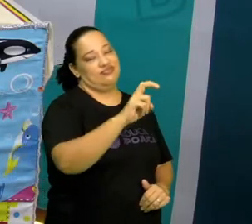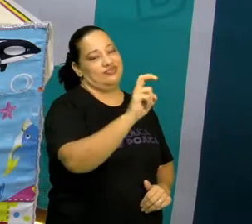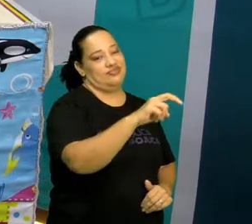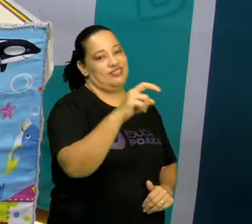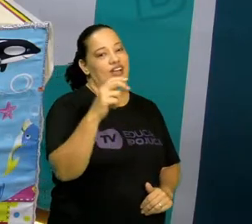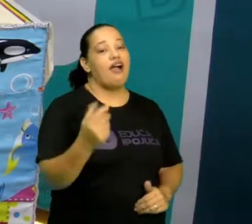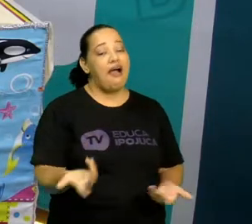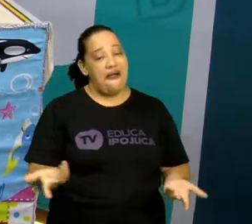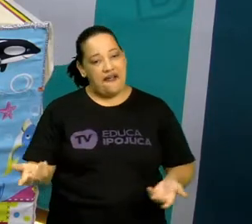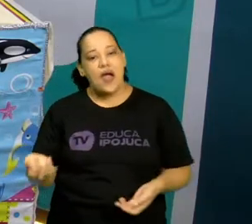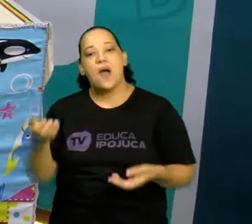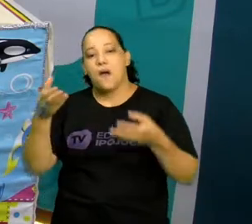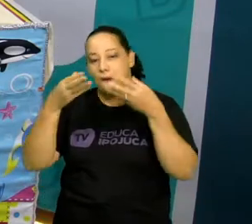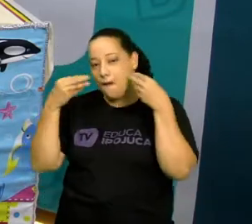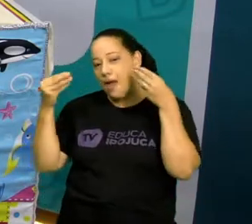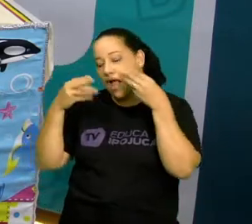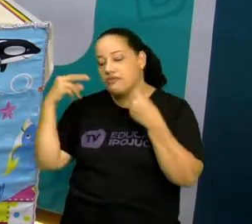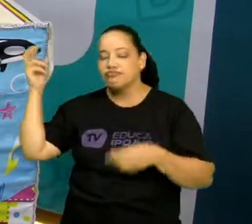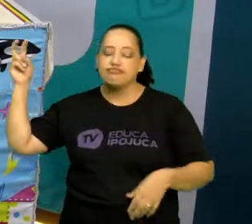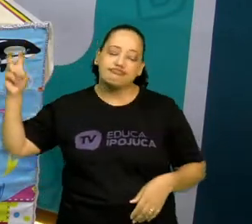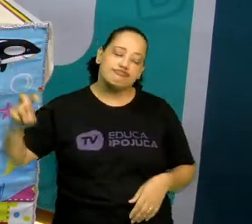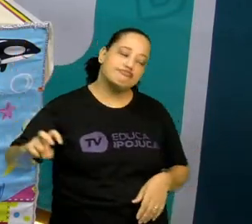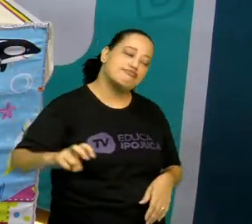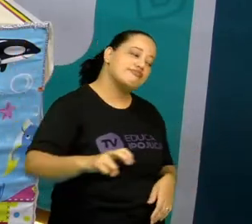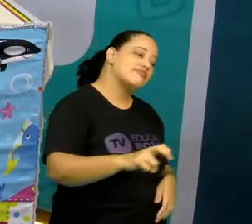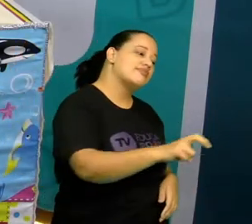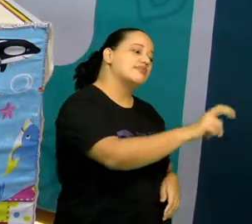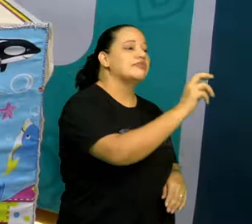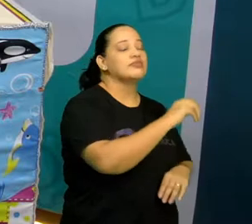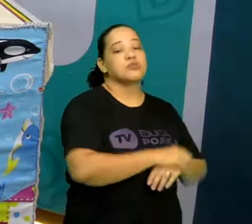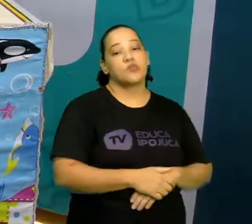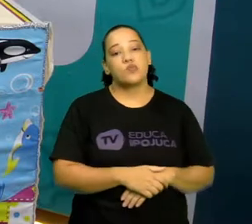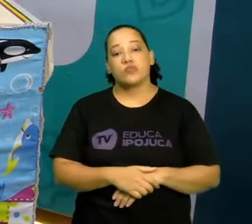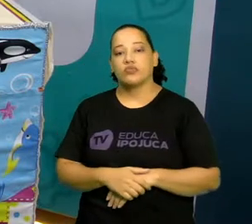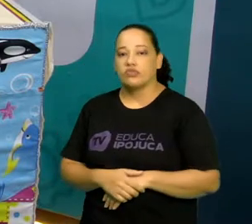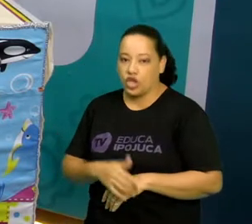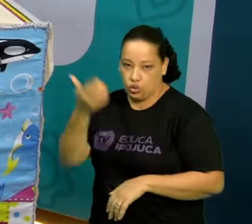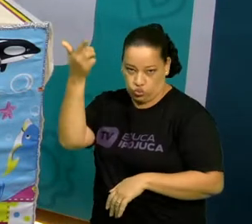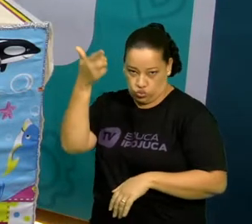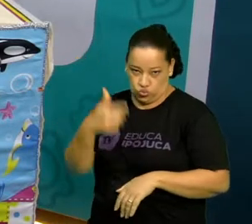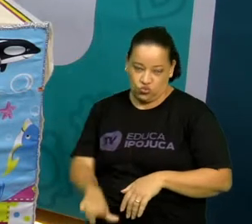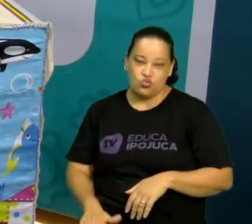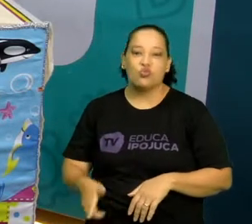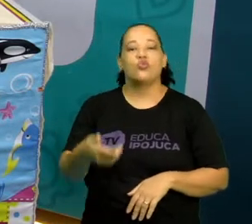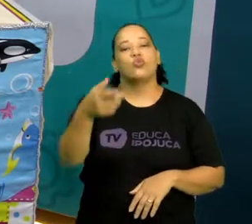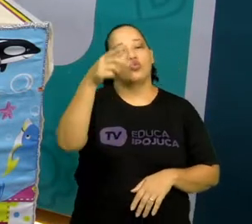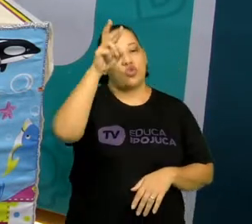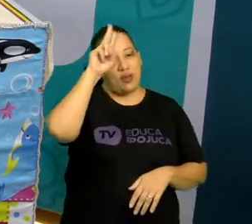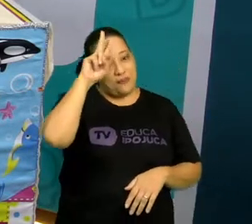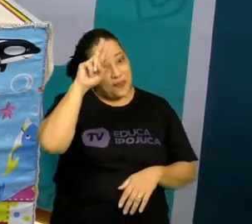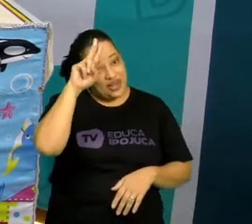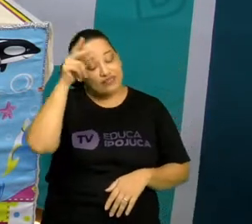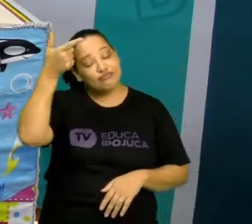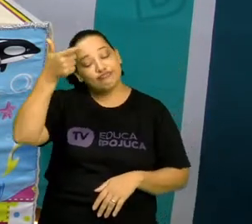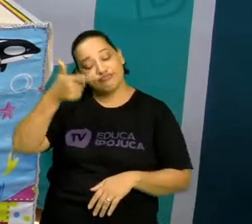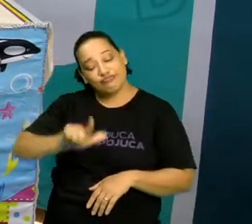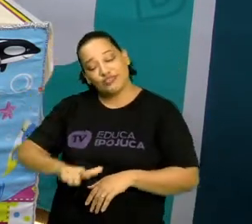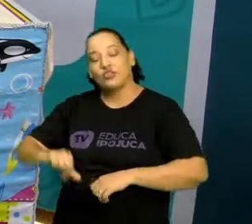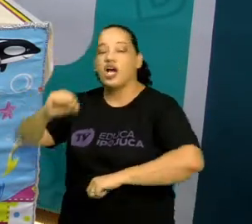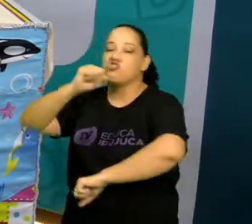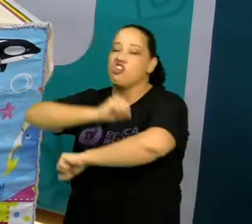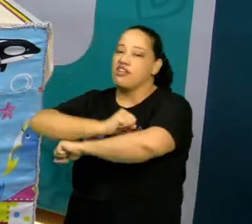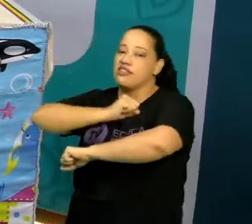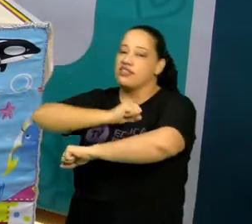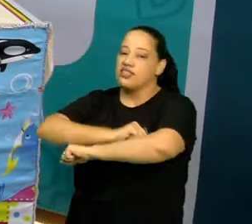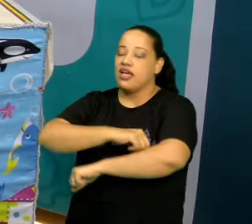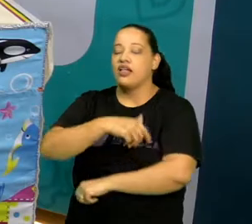foi embora. Dona Baratinha novamente foi pra janela. E